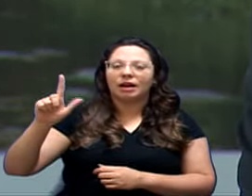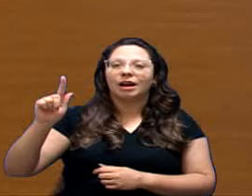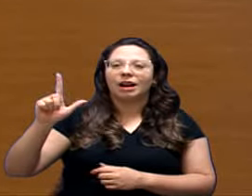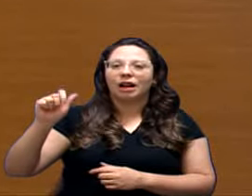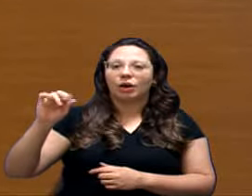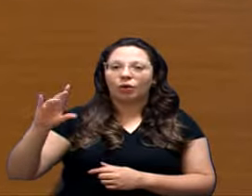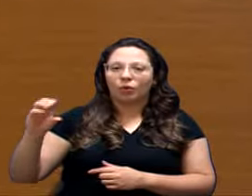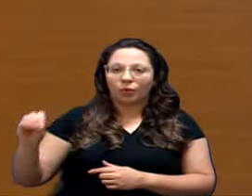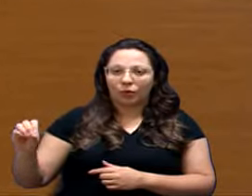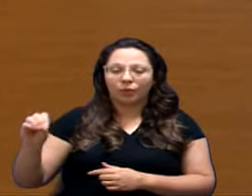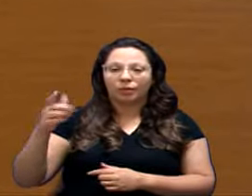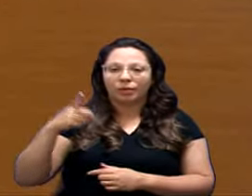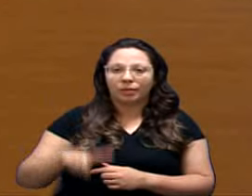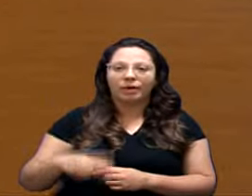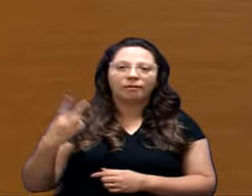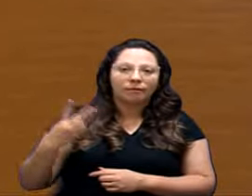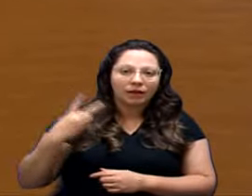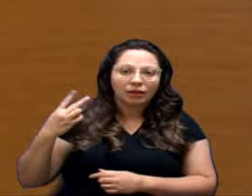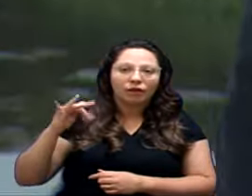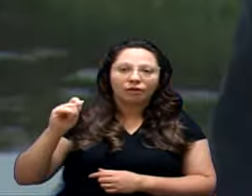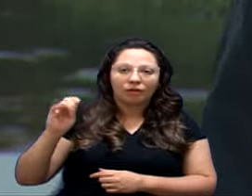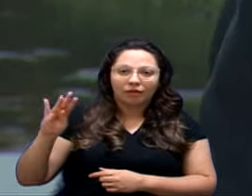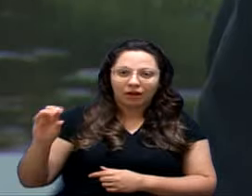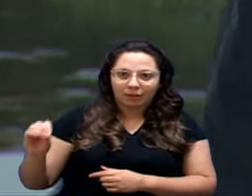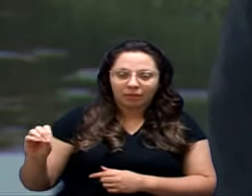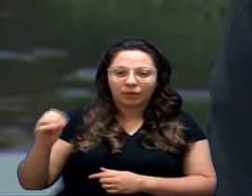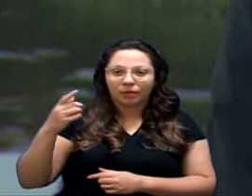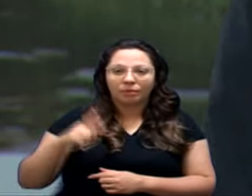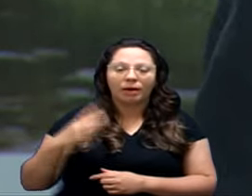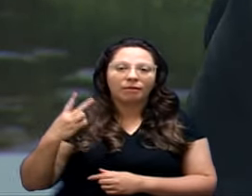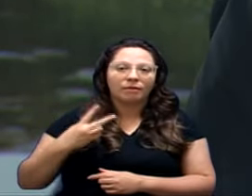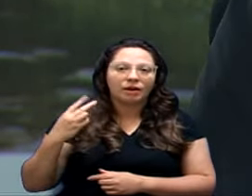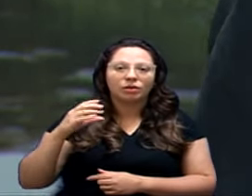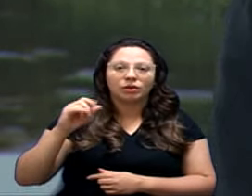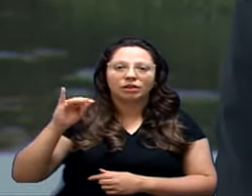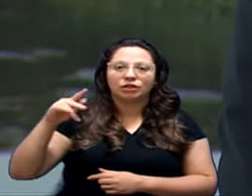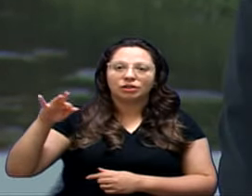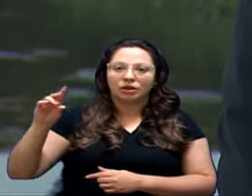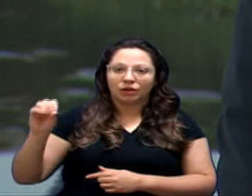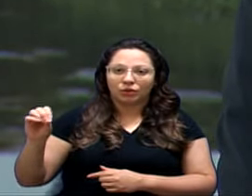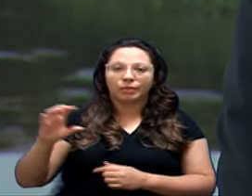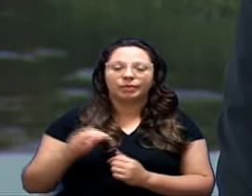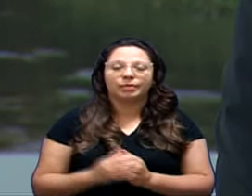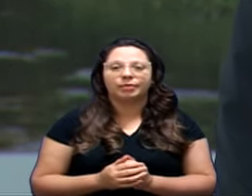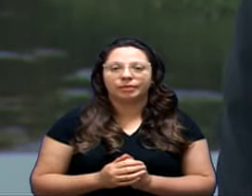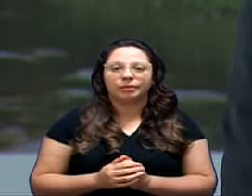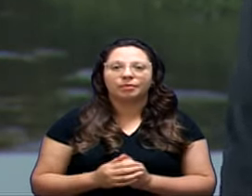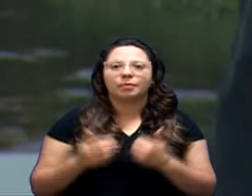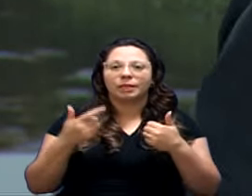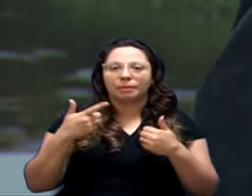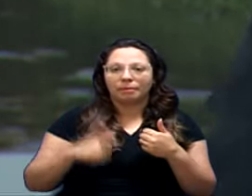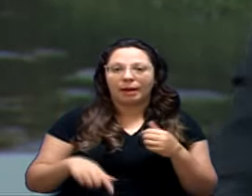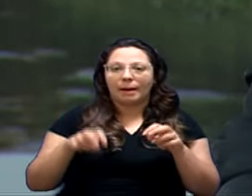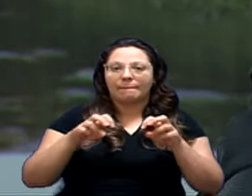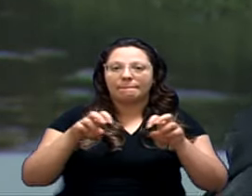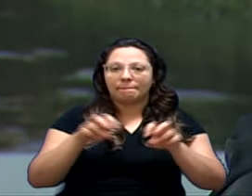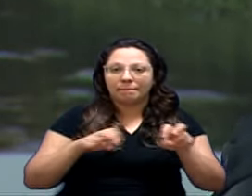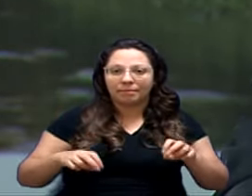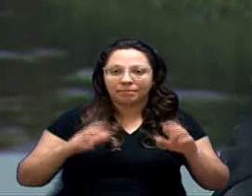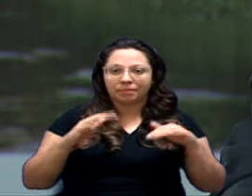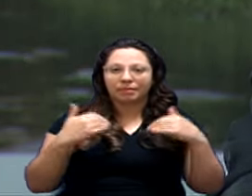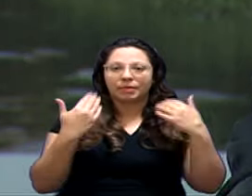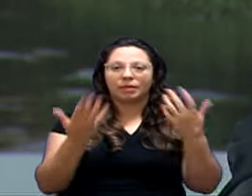presença também dos vereadores Fábio Simoa e do vereador Cristiano passos na nossa mesa